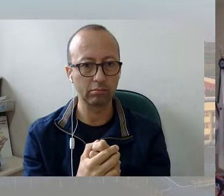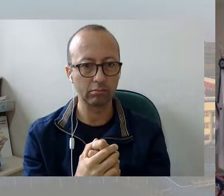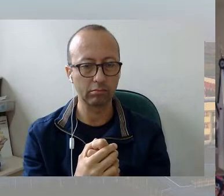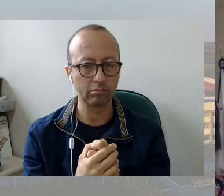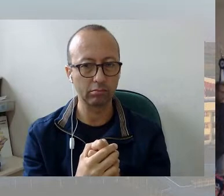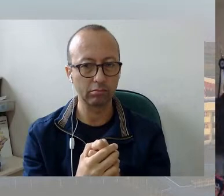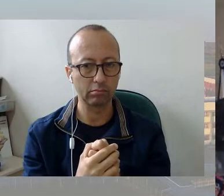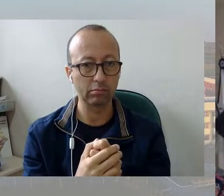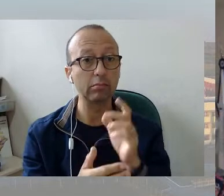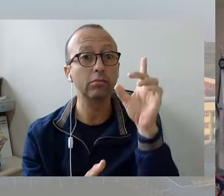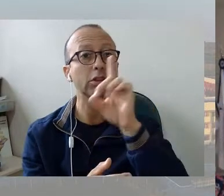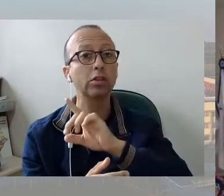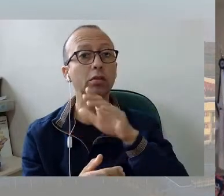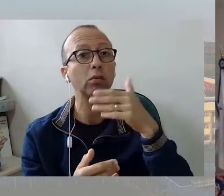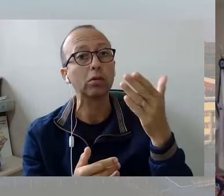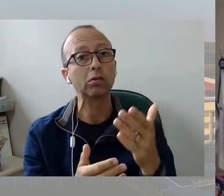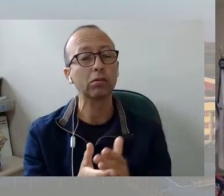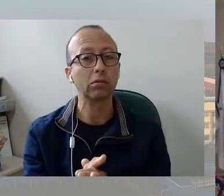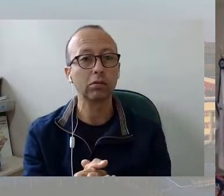E a data, né?